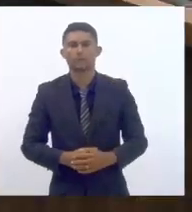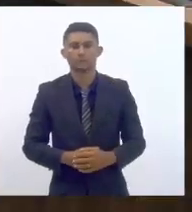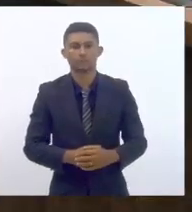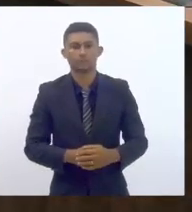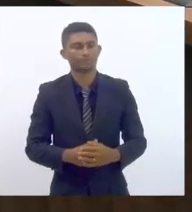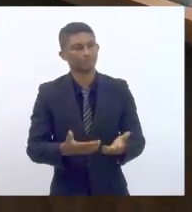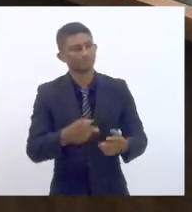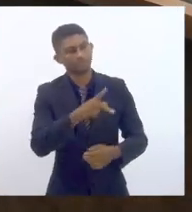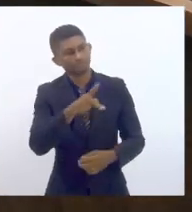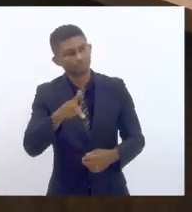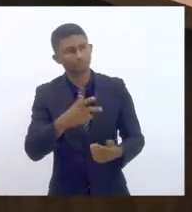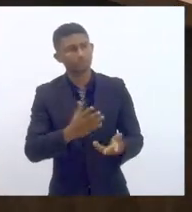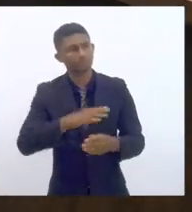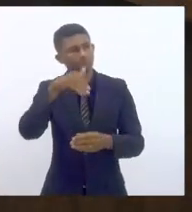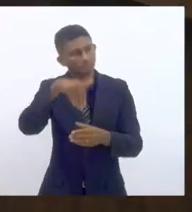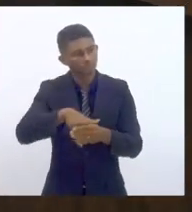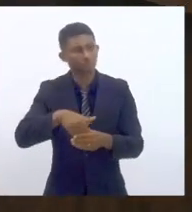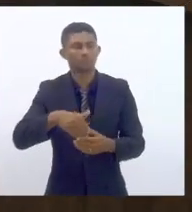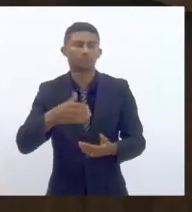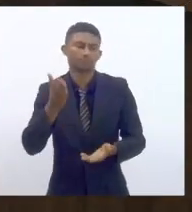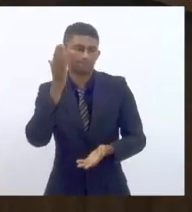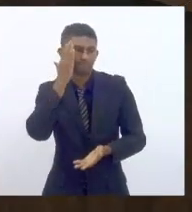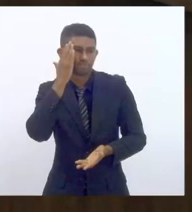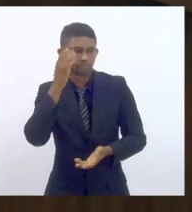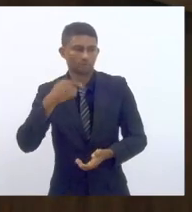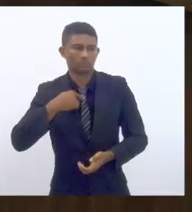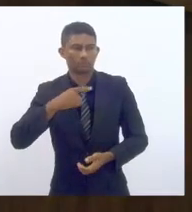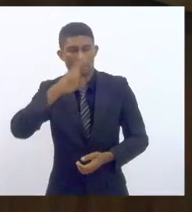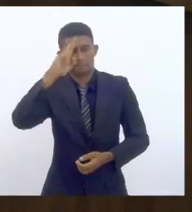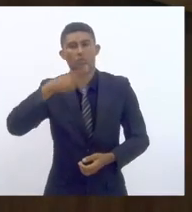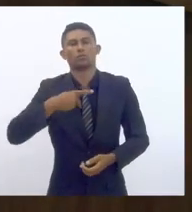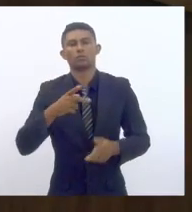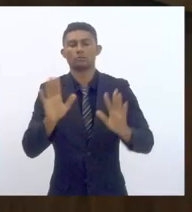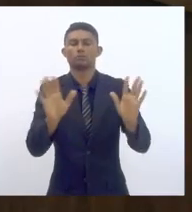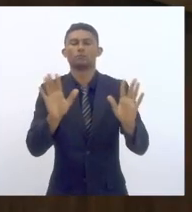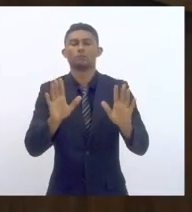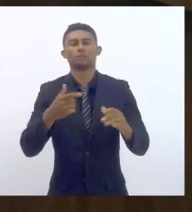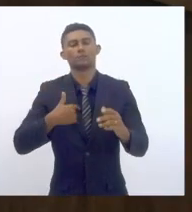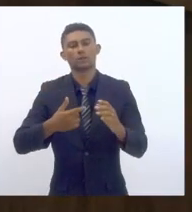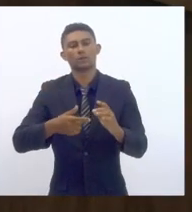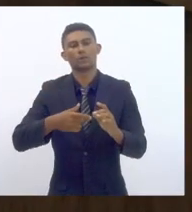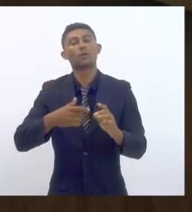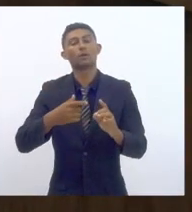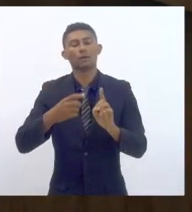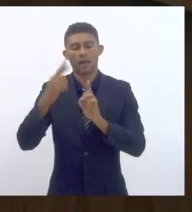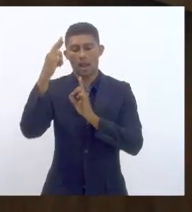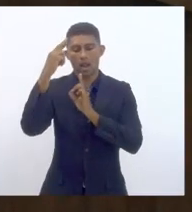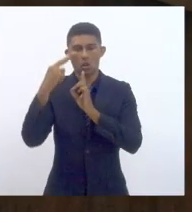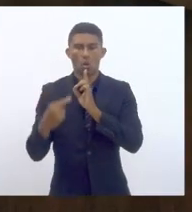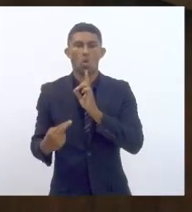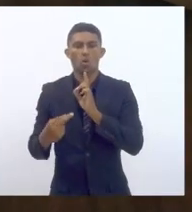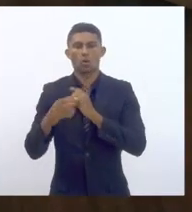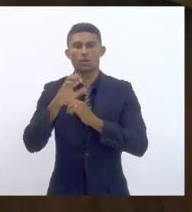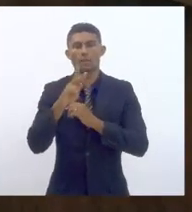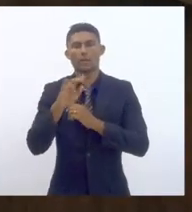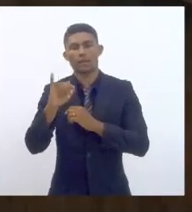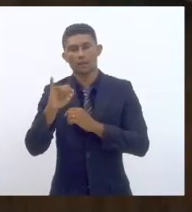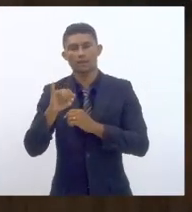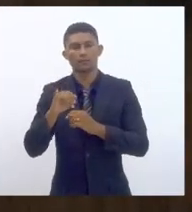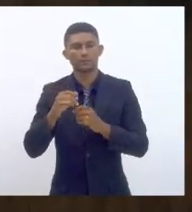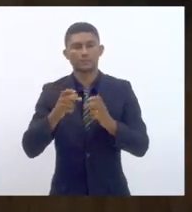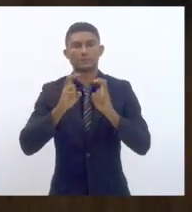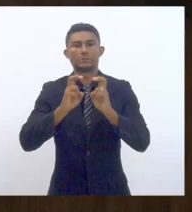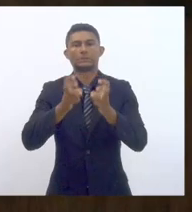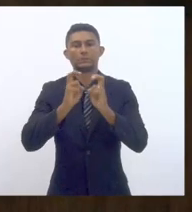Senhor presidente, esse voto, como sabemos, não é um voto pessoal. Eu sou relator da CPI dos trens. Temos constatado vários problemas,